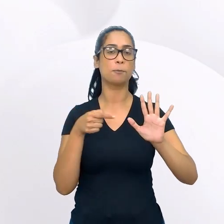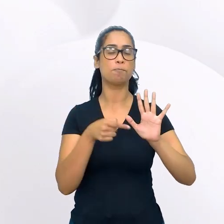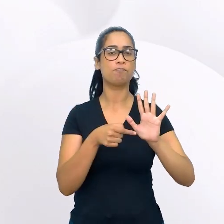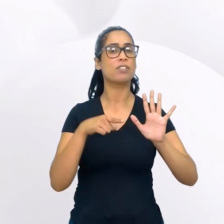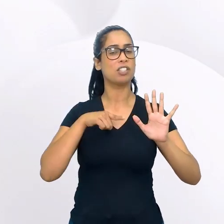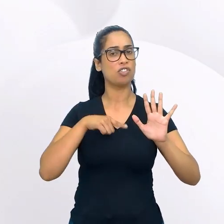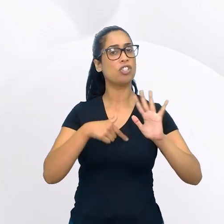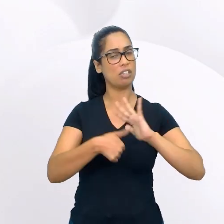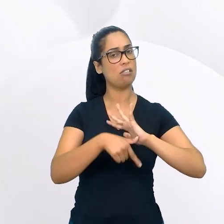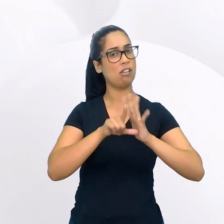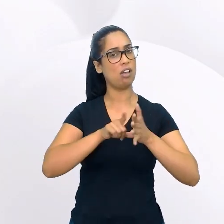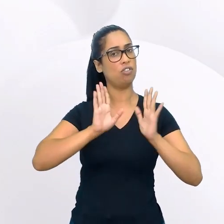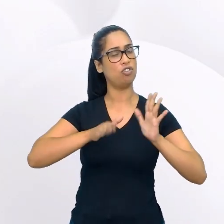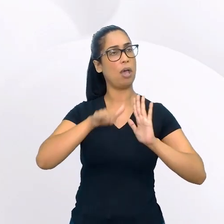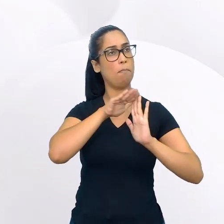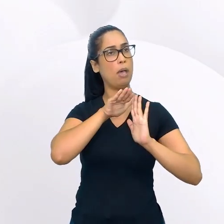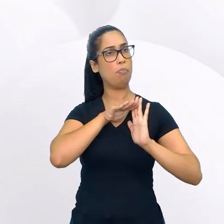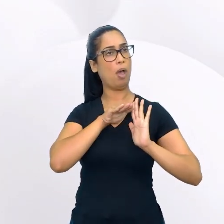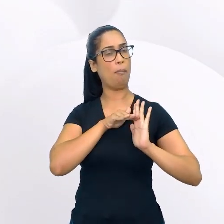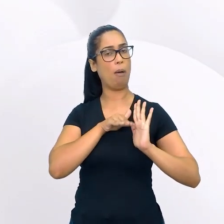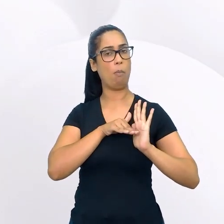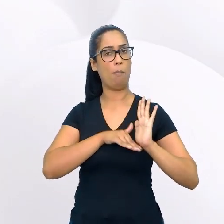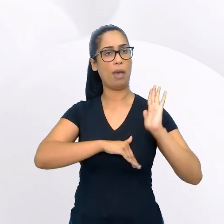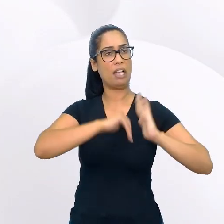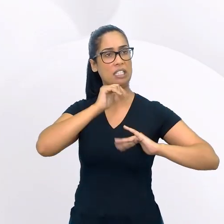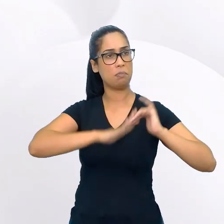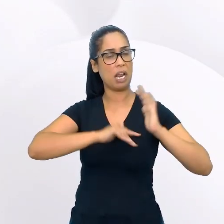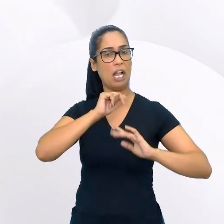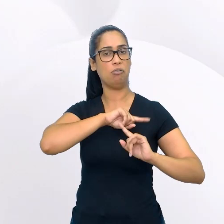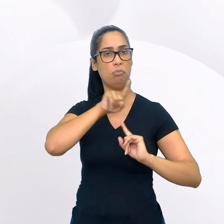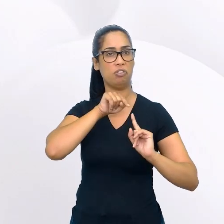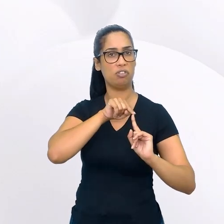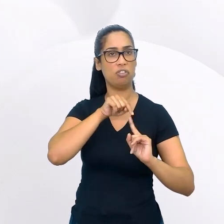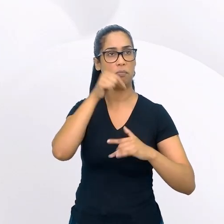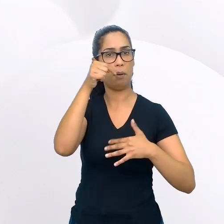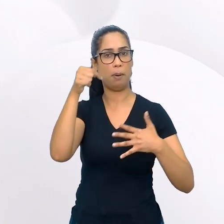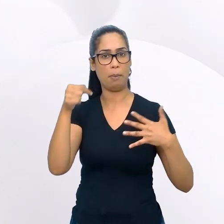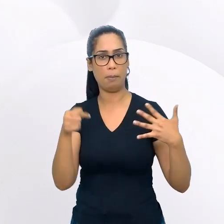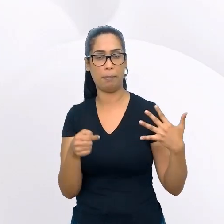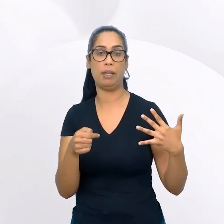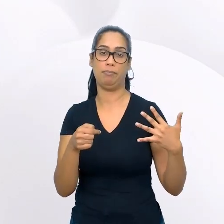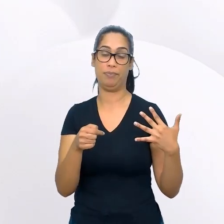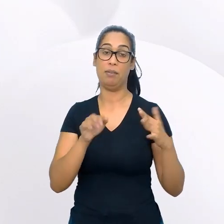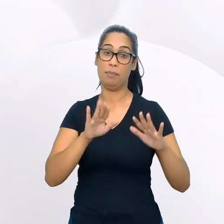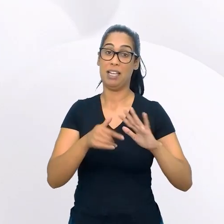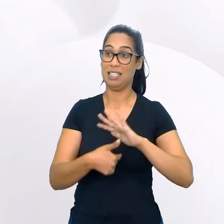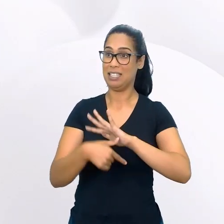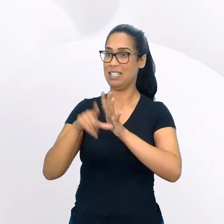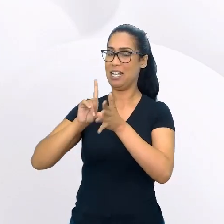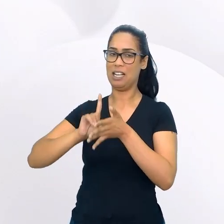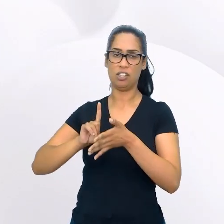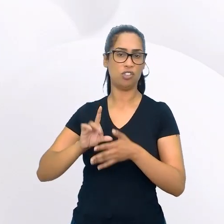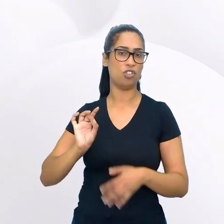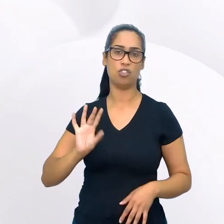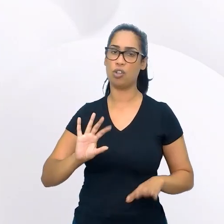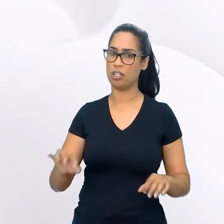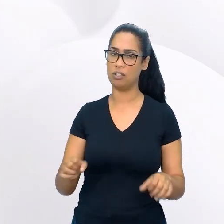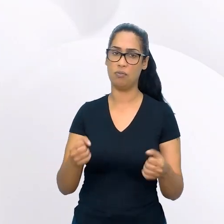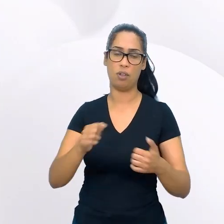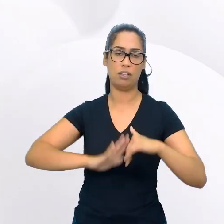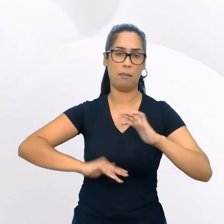se tinhas que também os objetivos né mas se tinha já se falava Em competência e habilidade né E aí o nosso